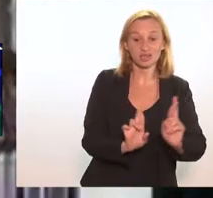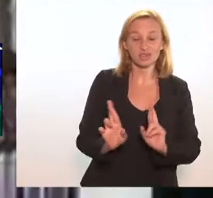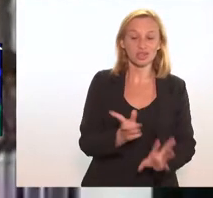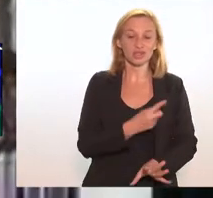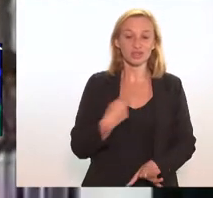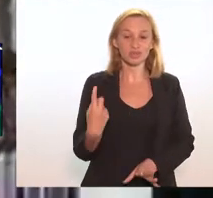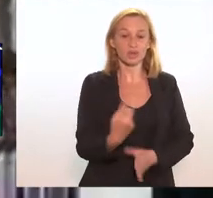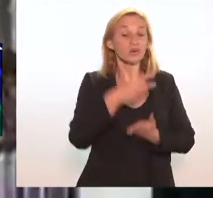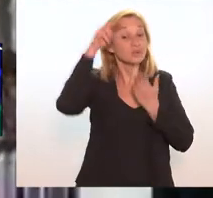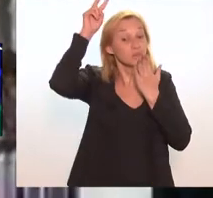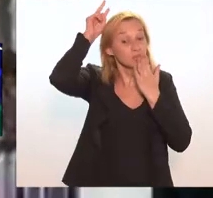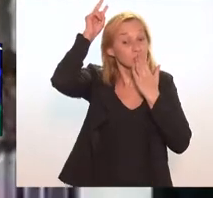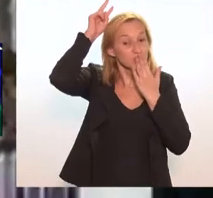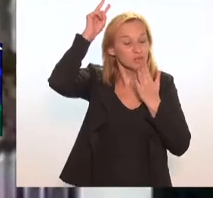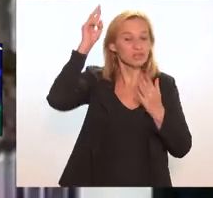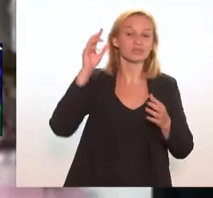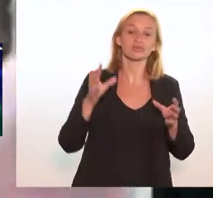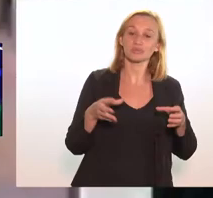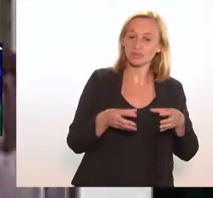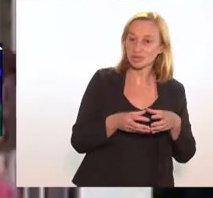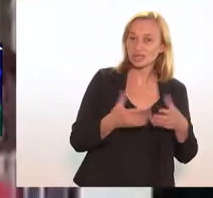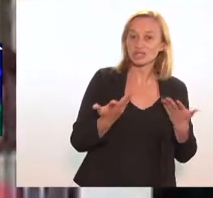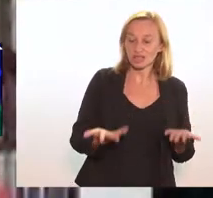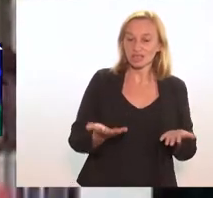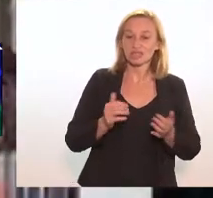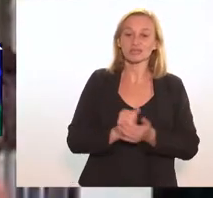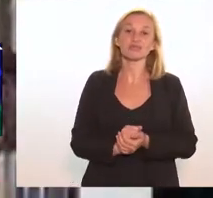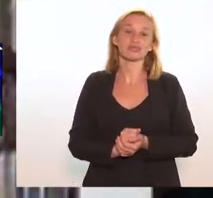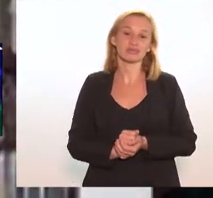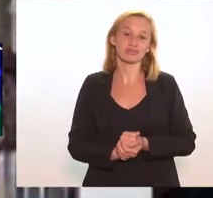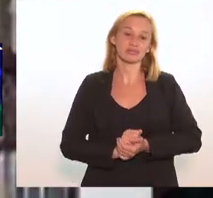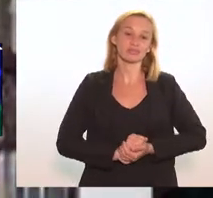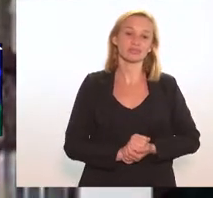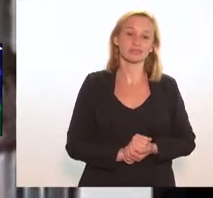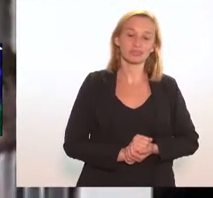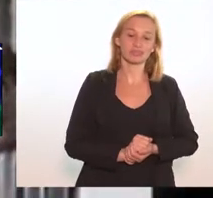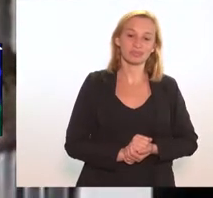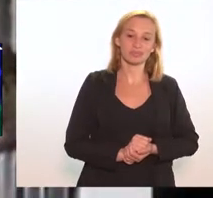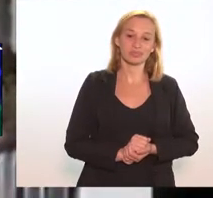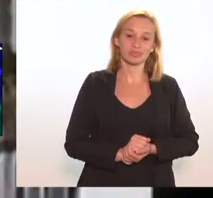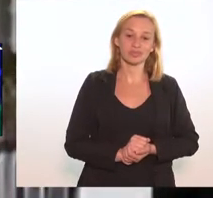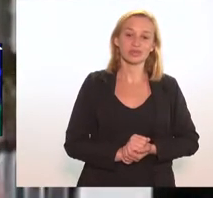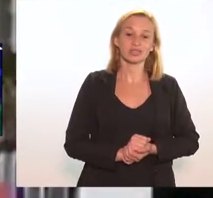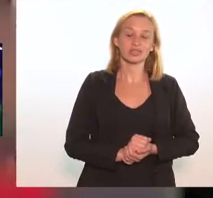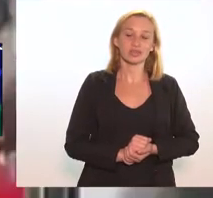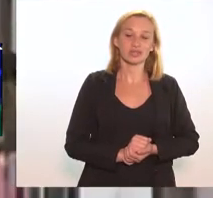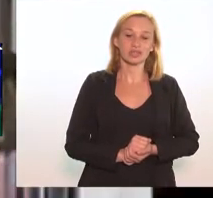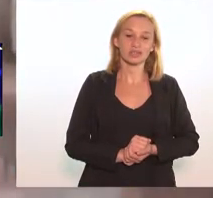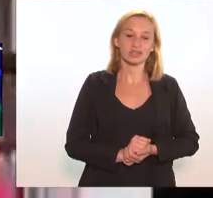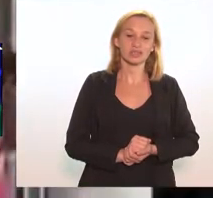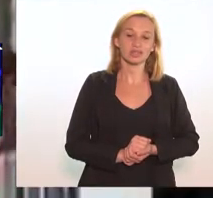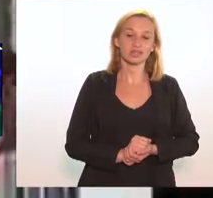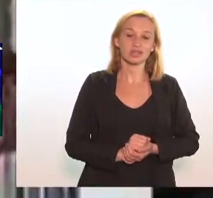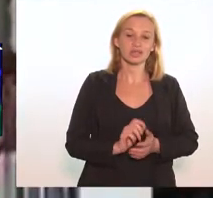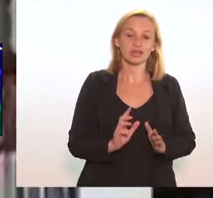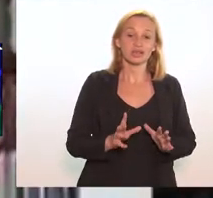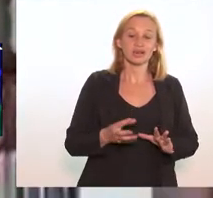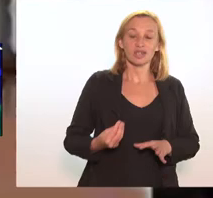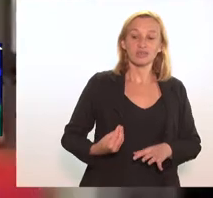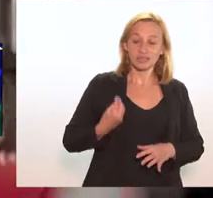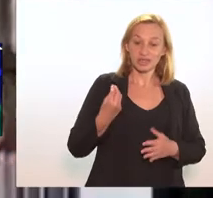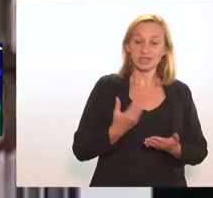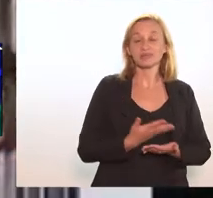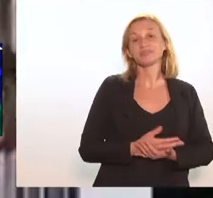nossos indígenas, com o povo indígena, desfigurando culturalmente todo o modo de vida.